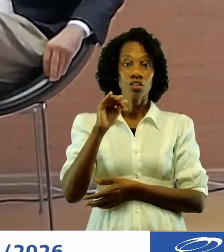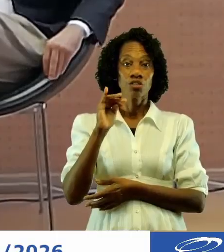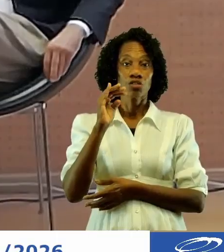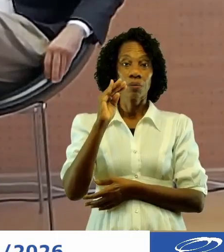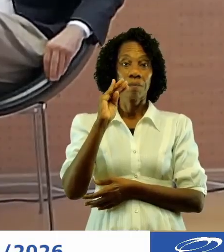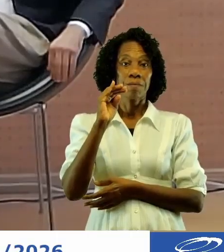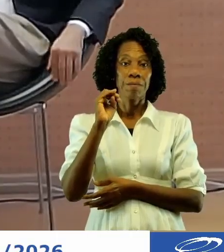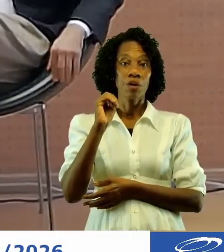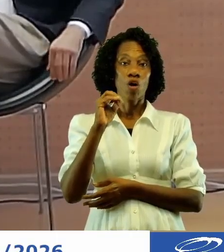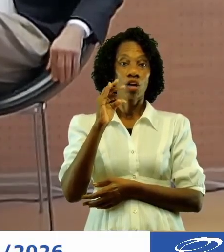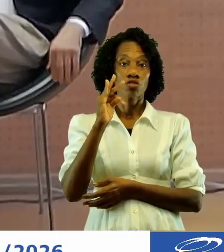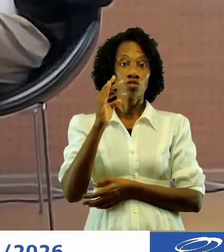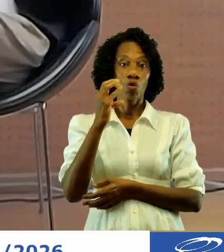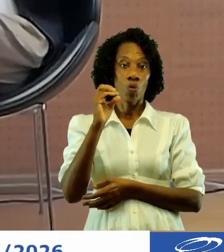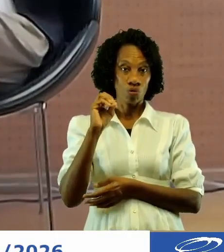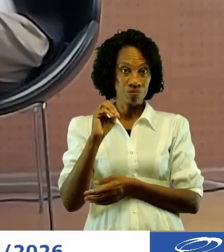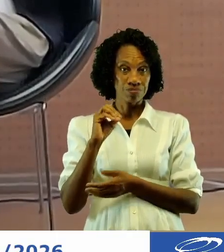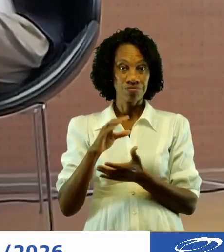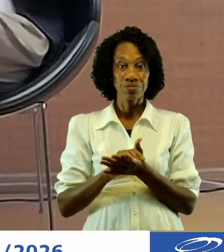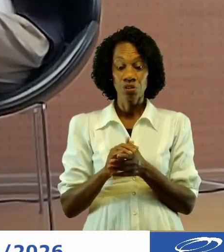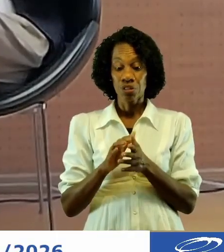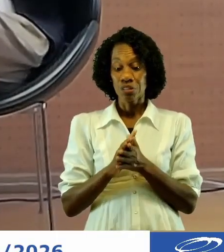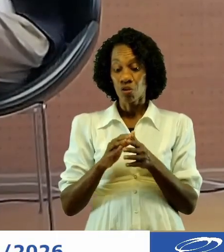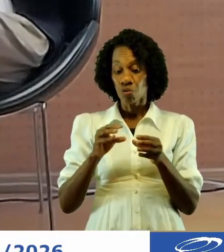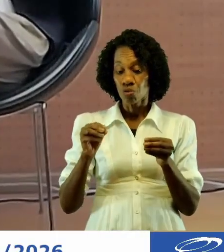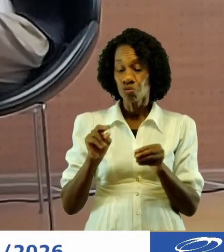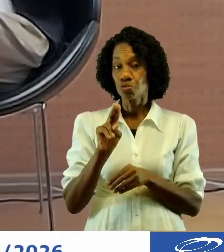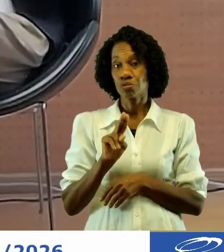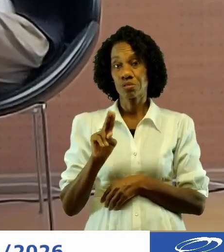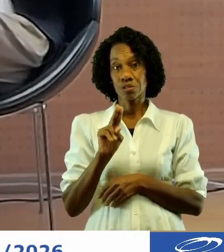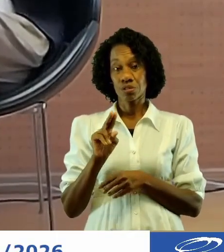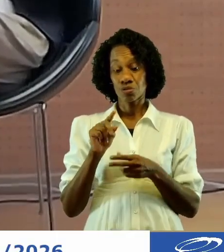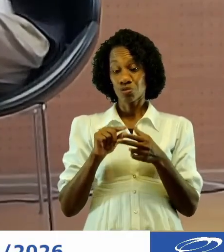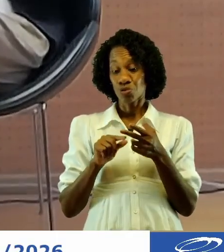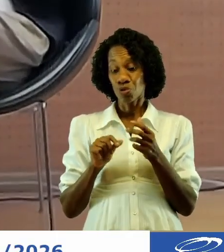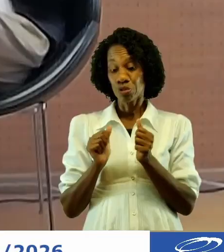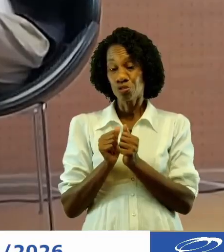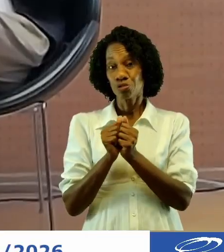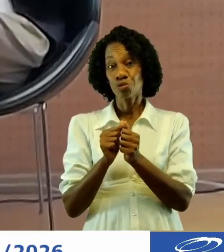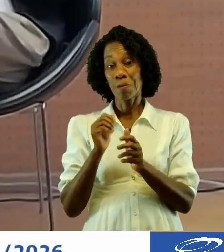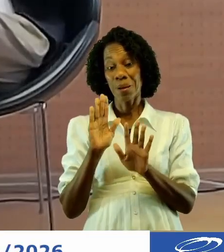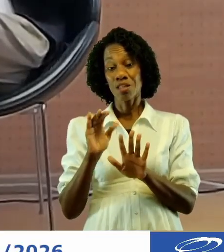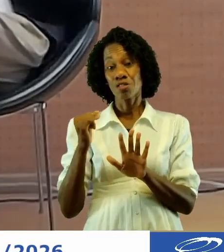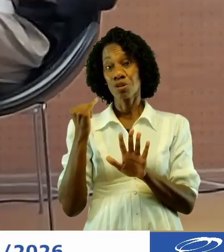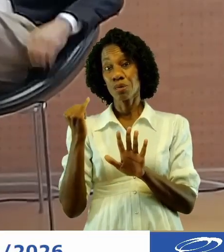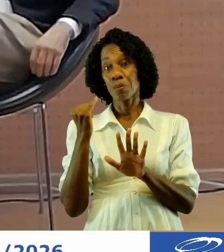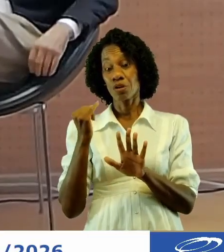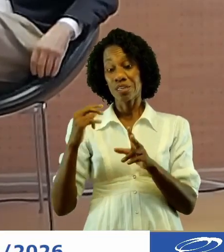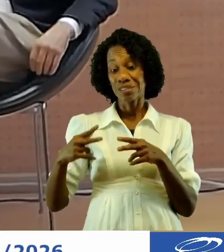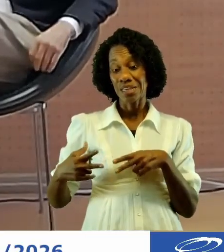tigecyclina, mas ele dá muita ênfase nesses casos muito resistentes ao tratamento cirúrgico, né? Quando você tem poucas